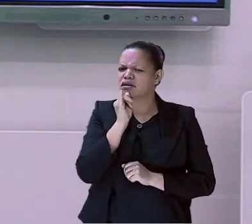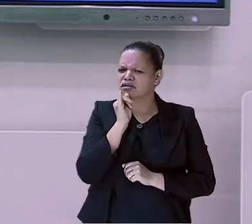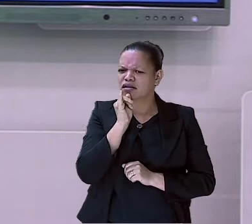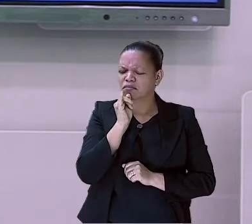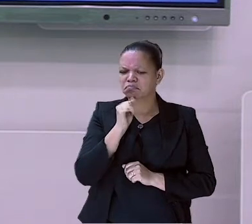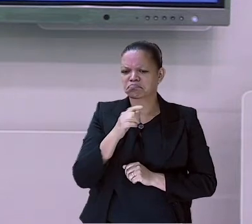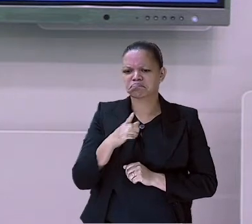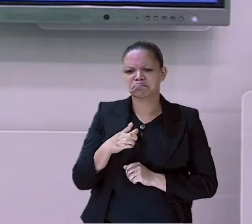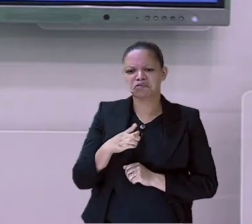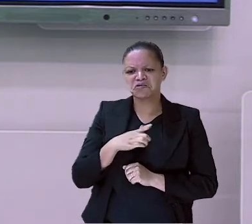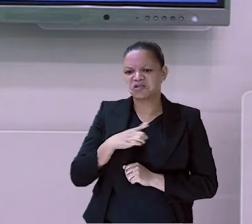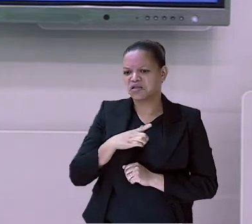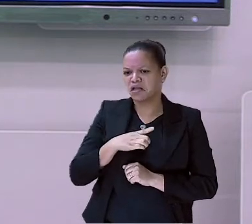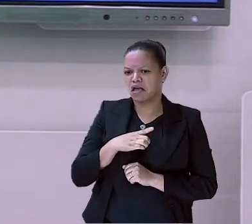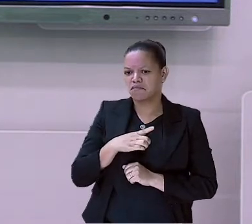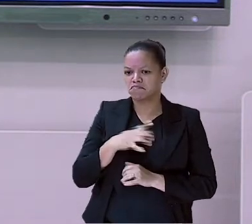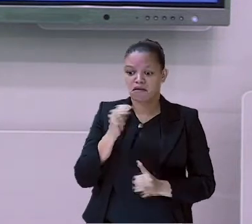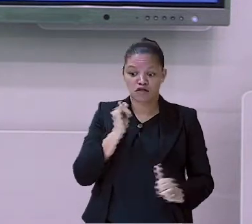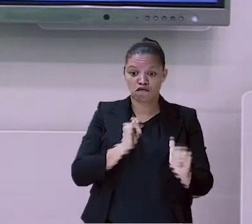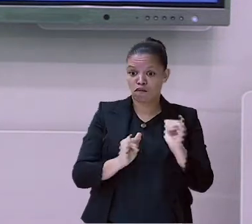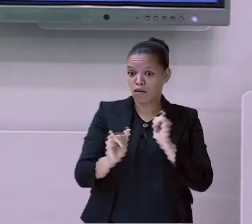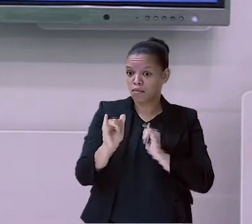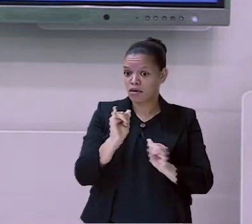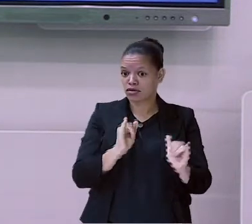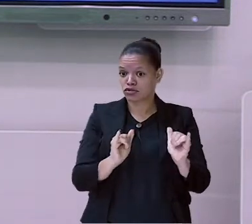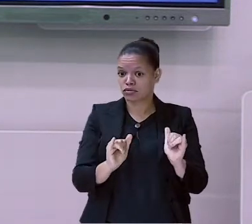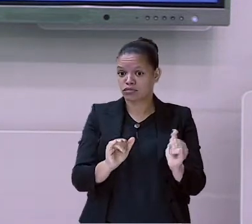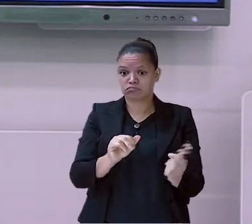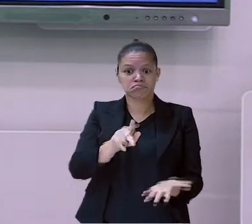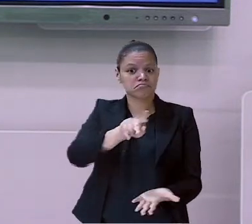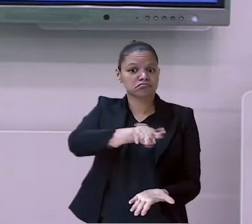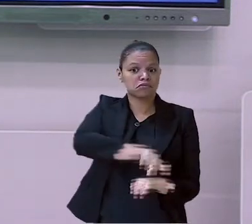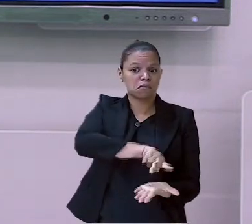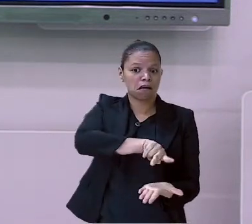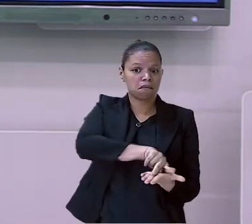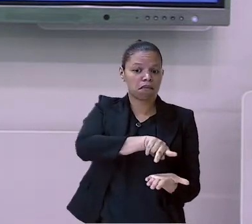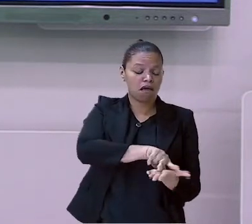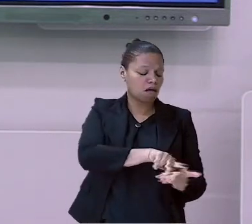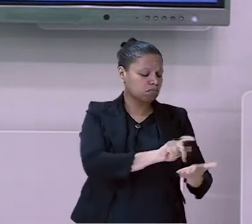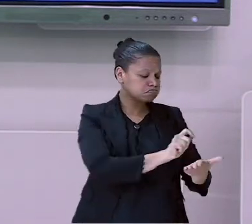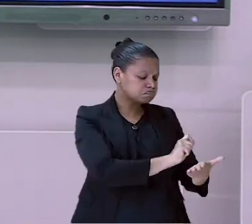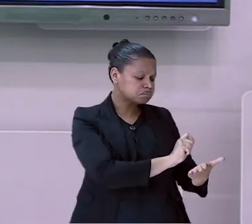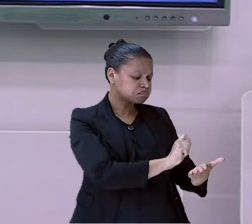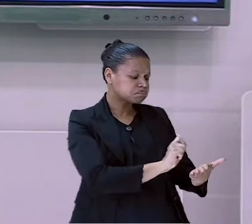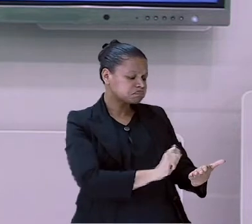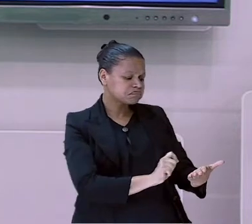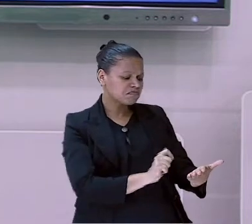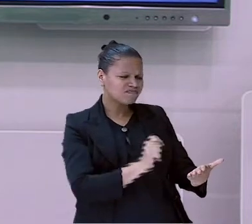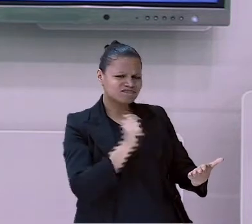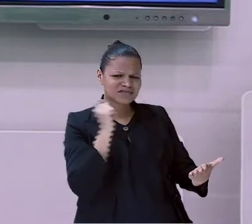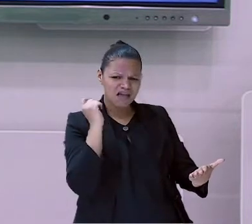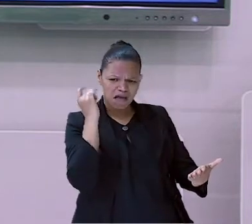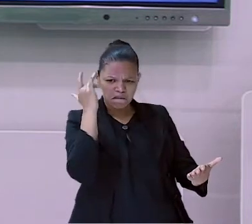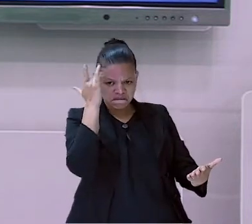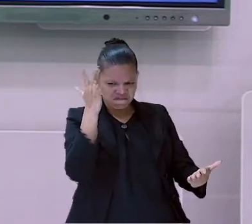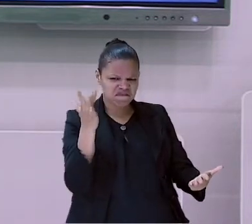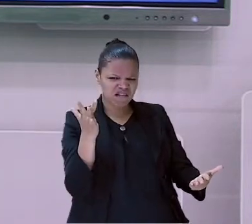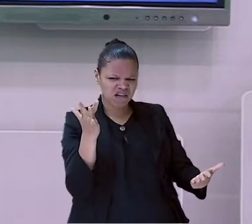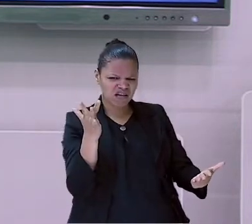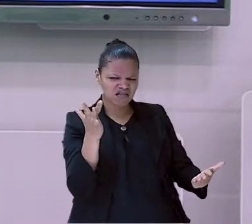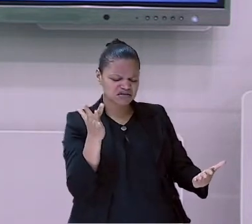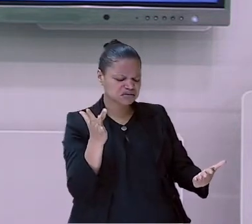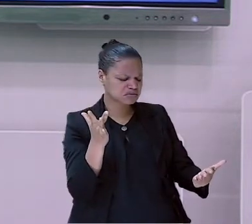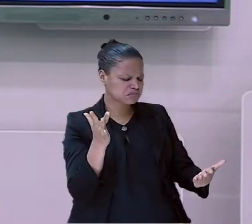nesse formato, tá? Seria fácil você identificar, por exemplo, se o seu aniversário fosse no dia